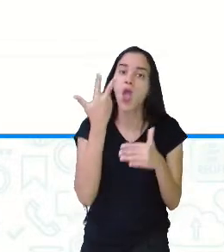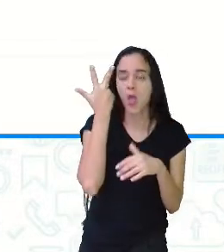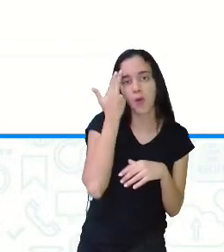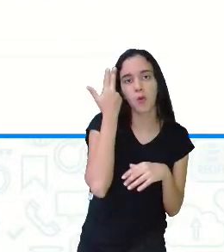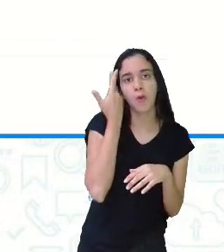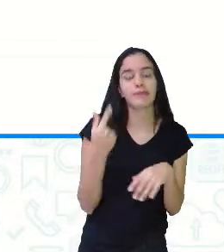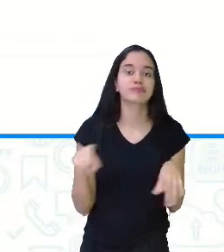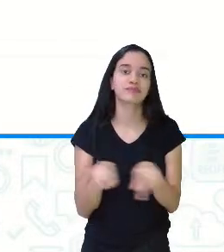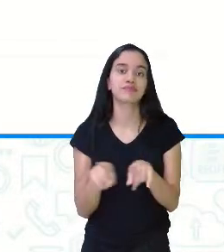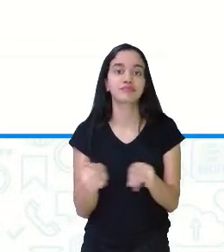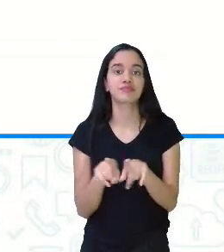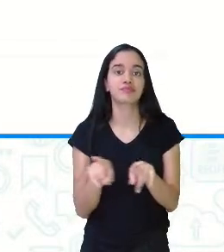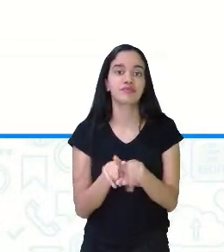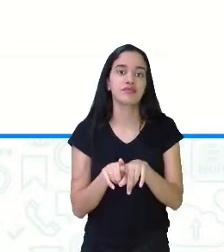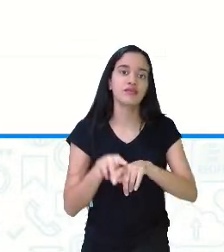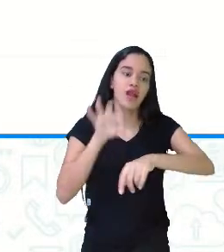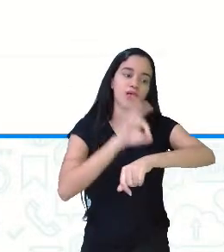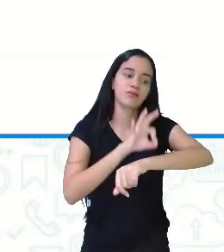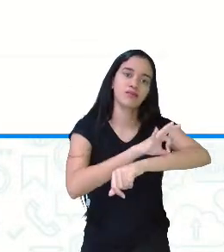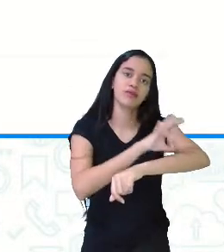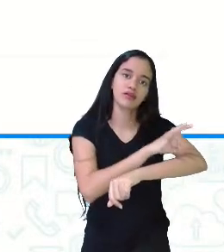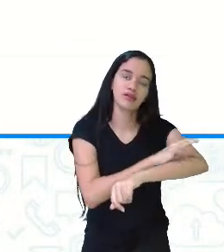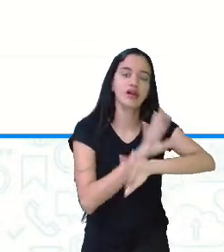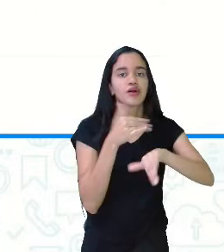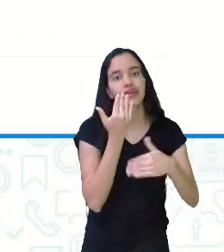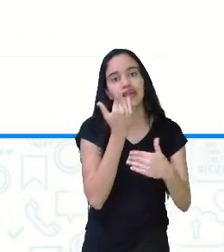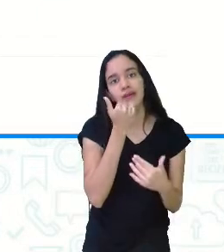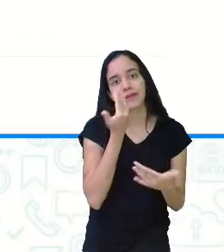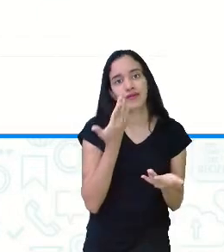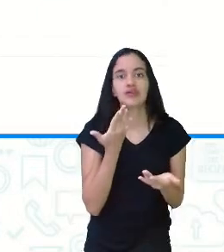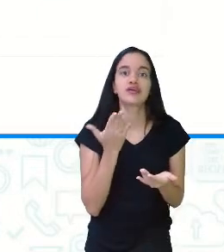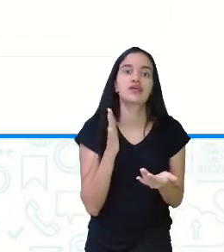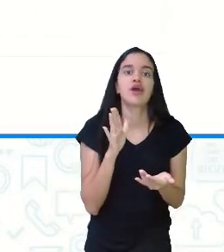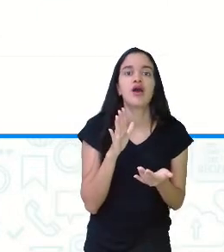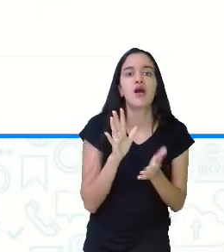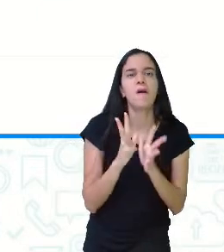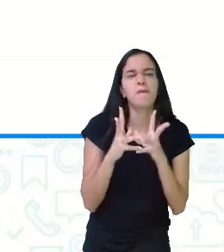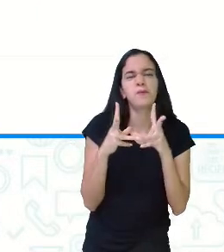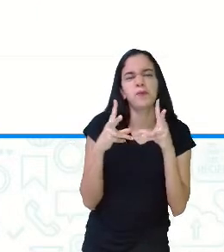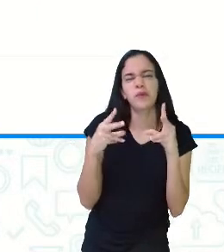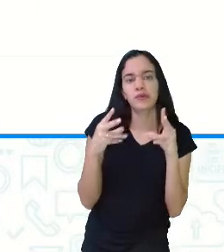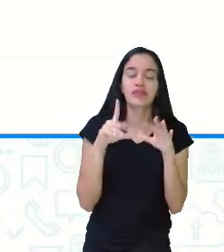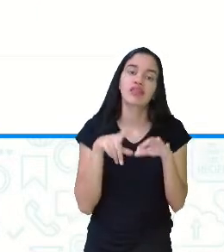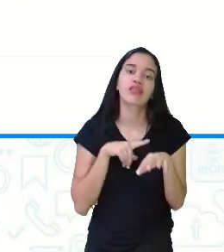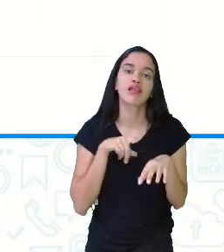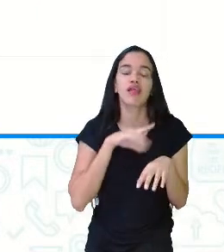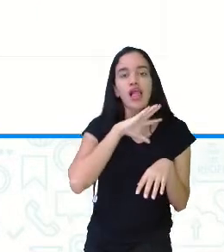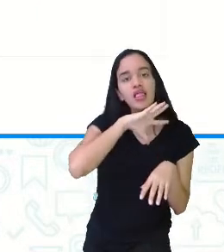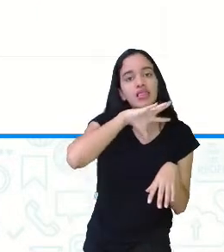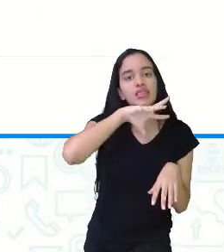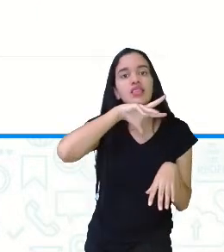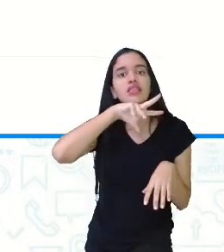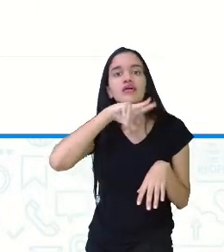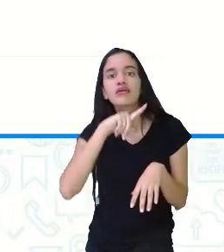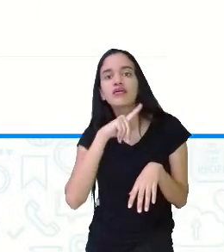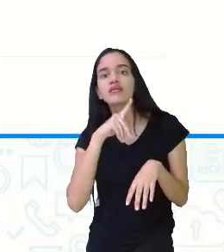por exemplo, insetos que gostam de se alimentar de alimentos podres, tem animais também que se alimentam